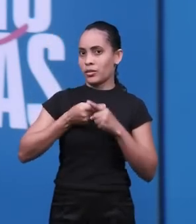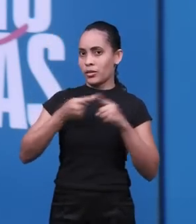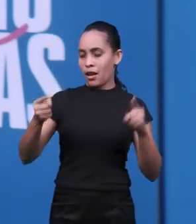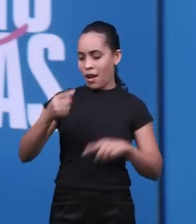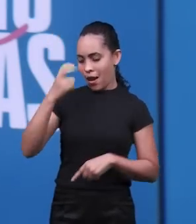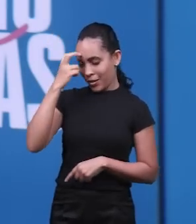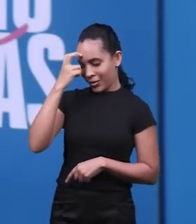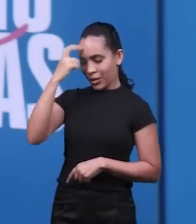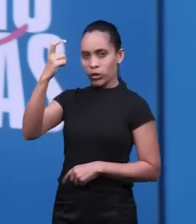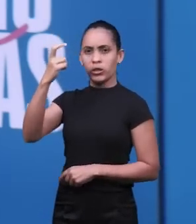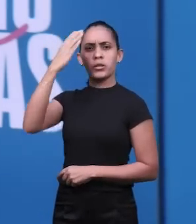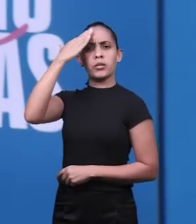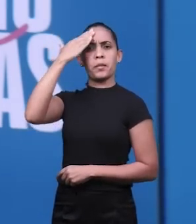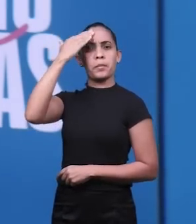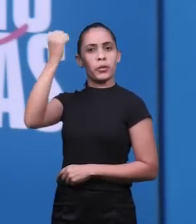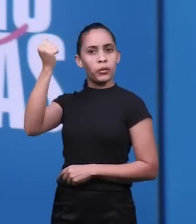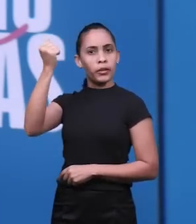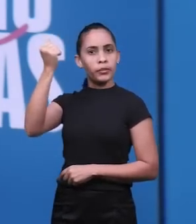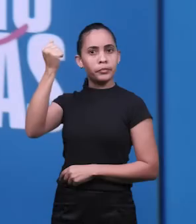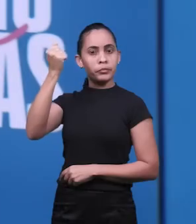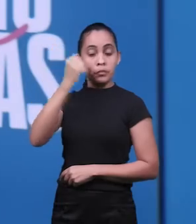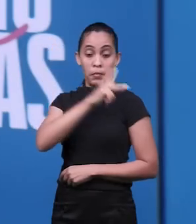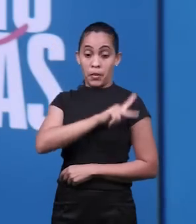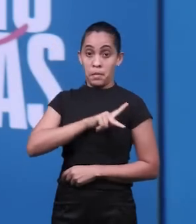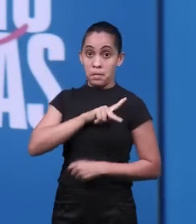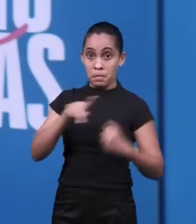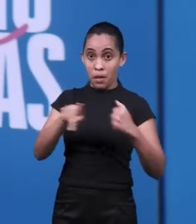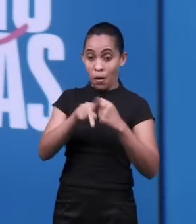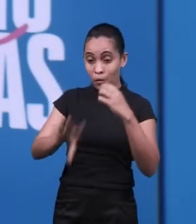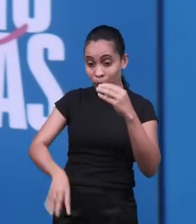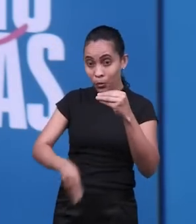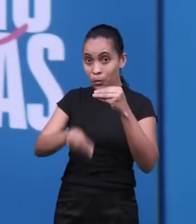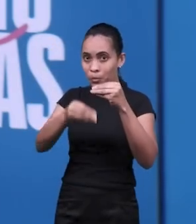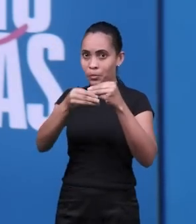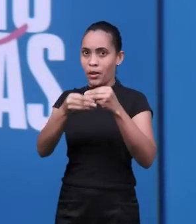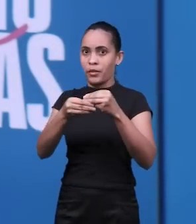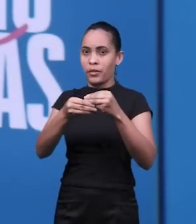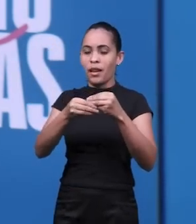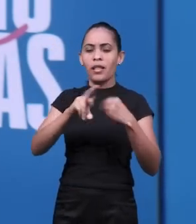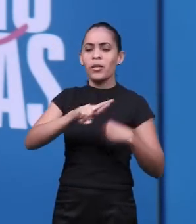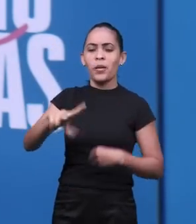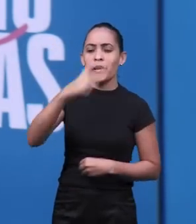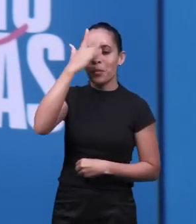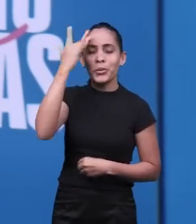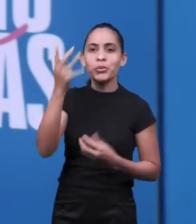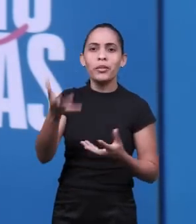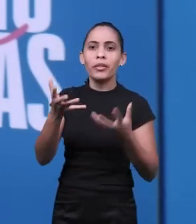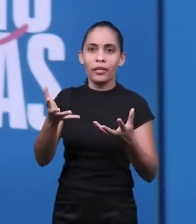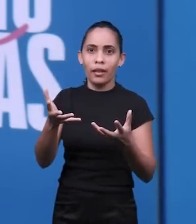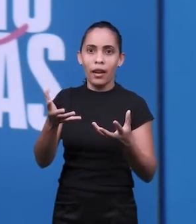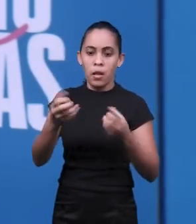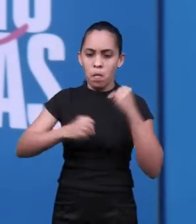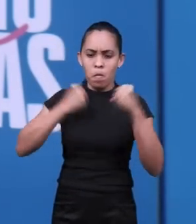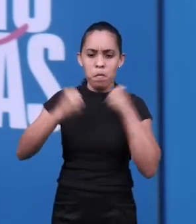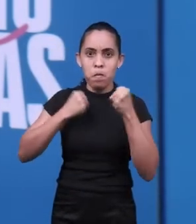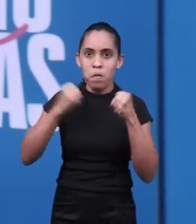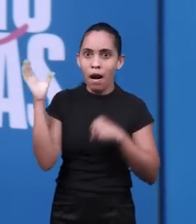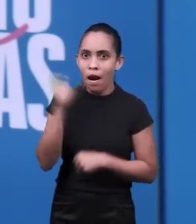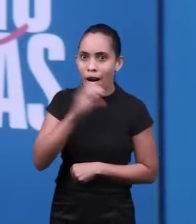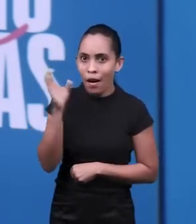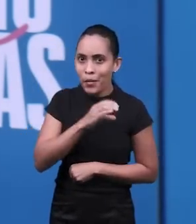é do inteligente a prudência. Paulo vem e completa essa expressão, fala assim: não é de quem quer, não é de quem